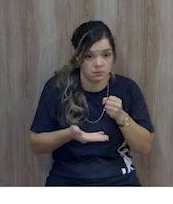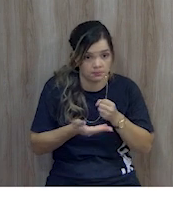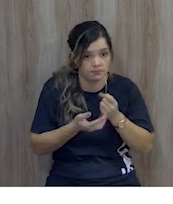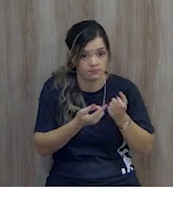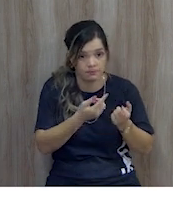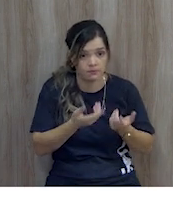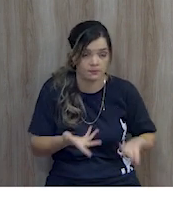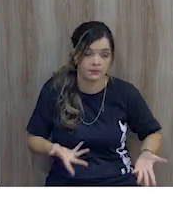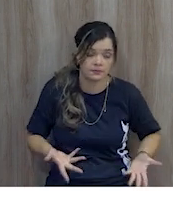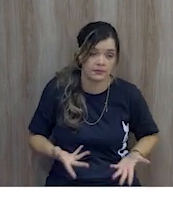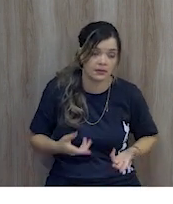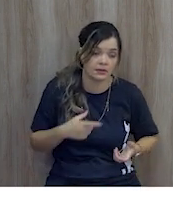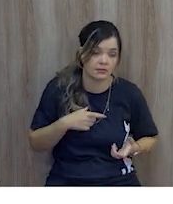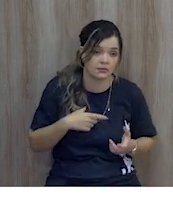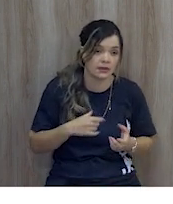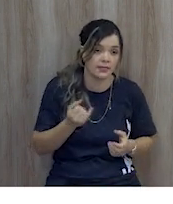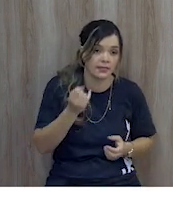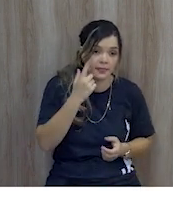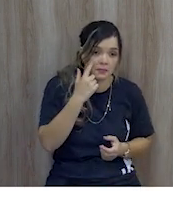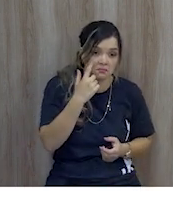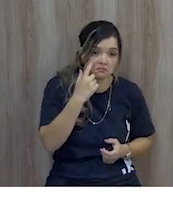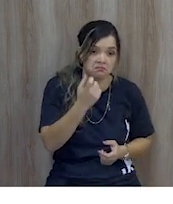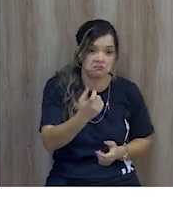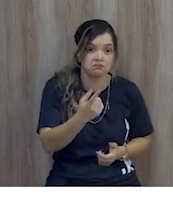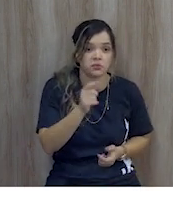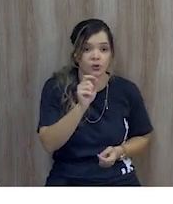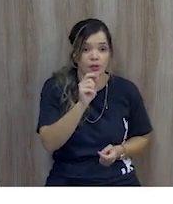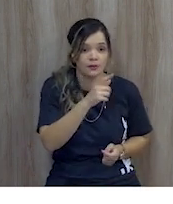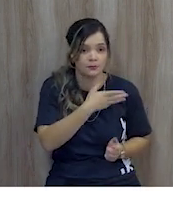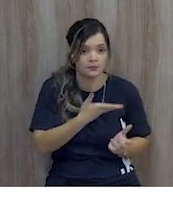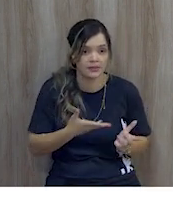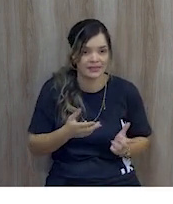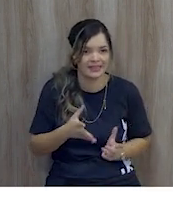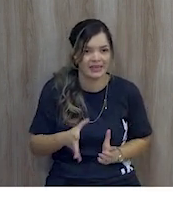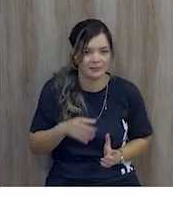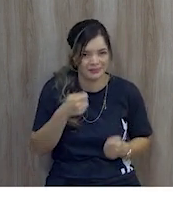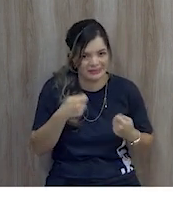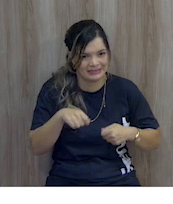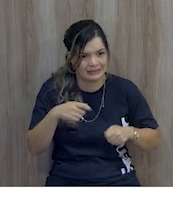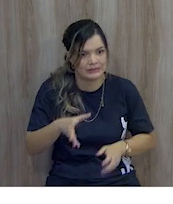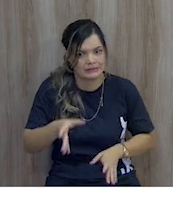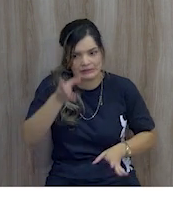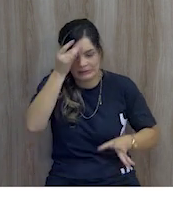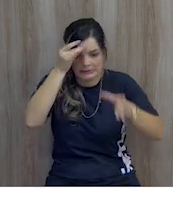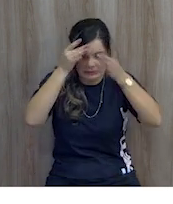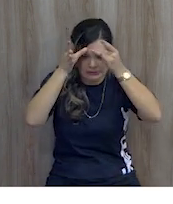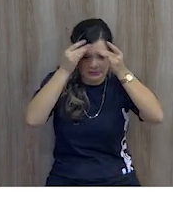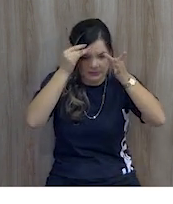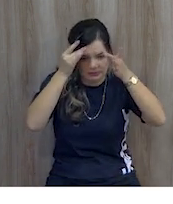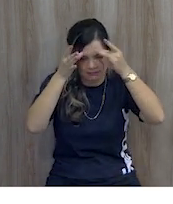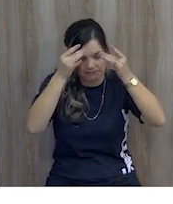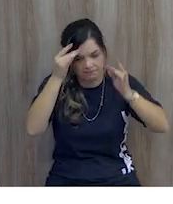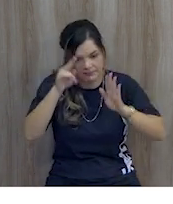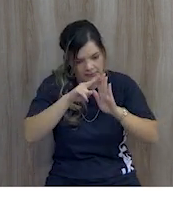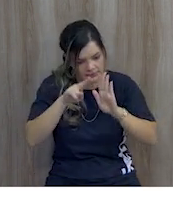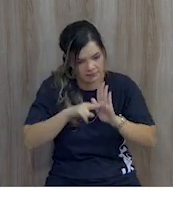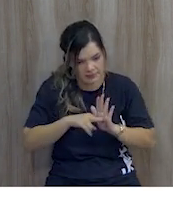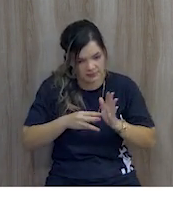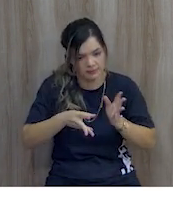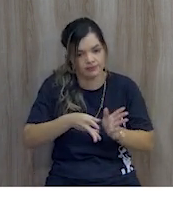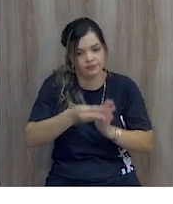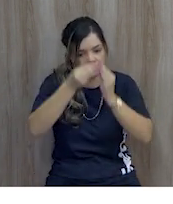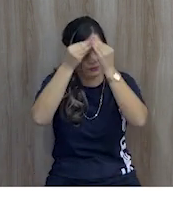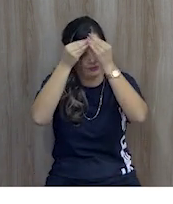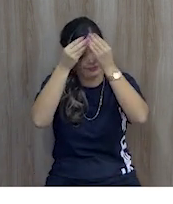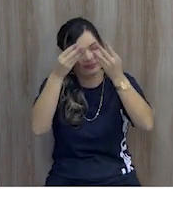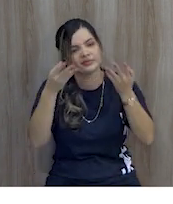tabela, é sempre interessante que todo mundo fica, não, eu preciso decorar isso aqui, né? Entender aqui essa regra. Mas a gente precisa ter